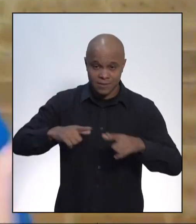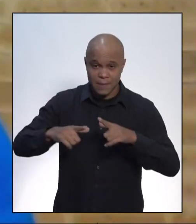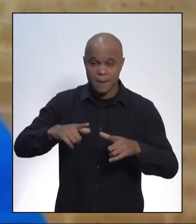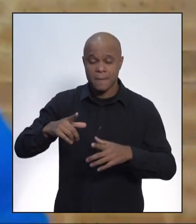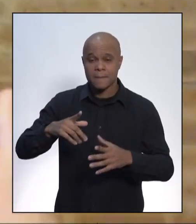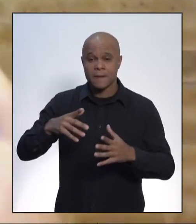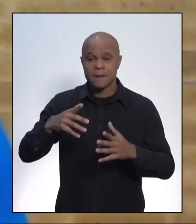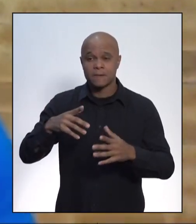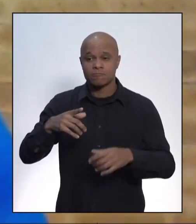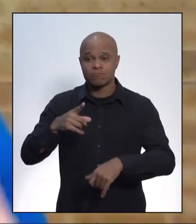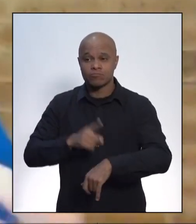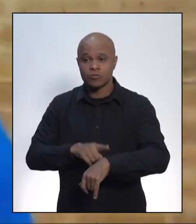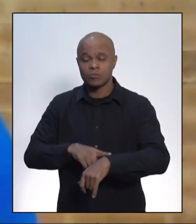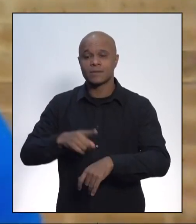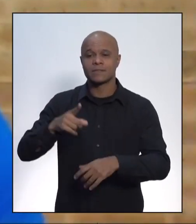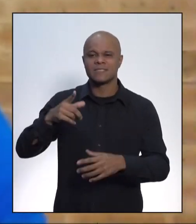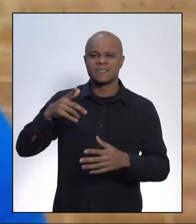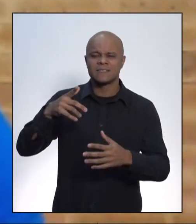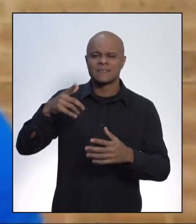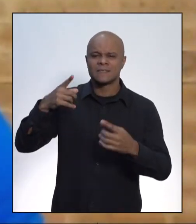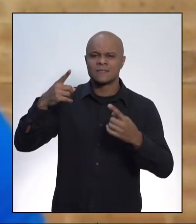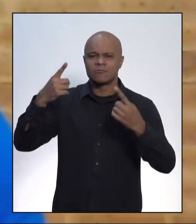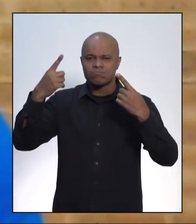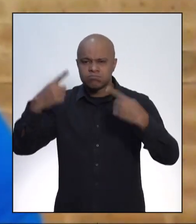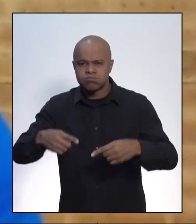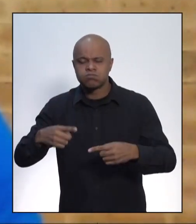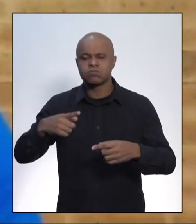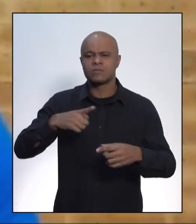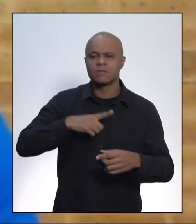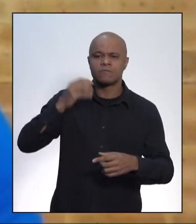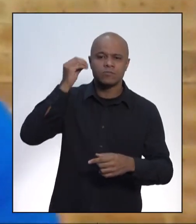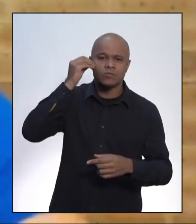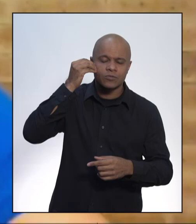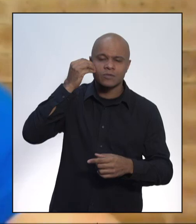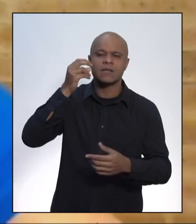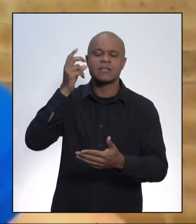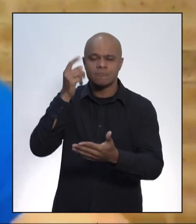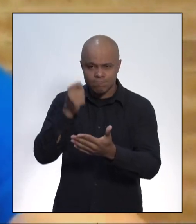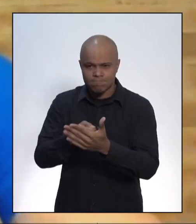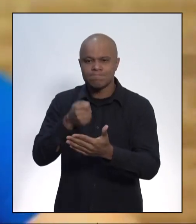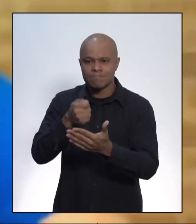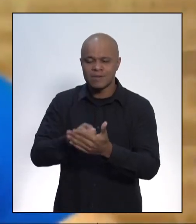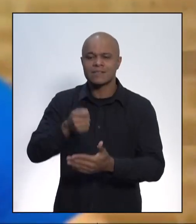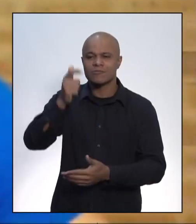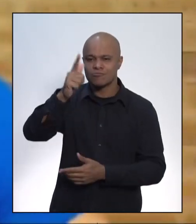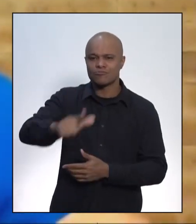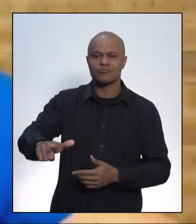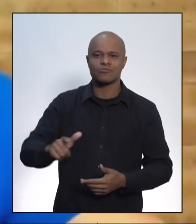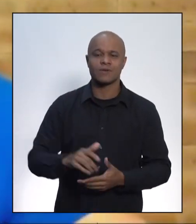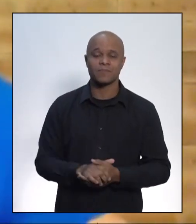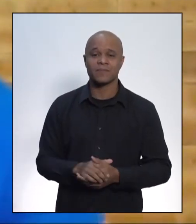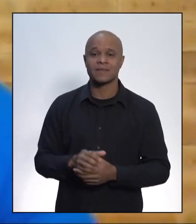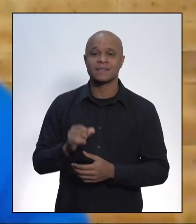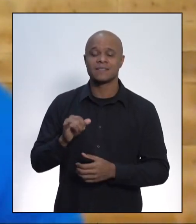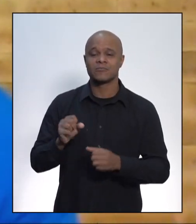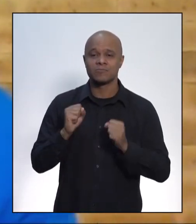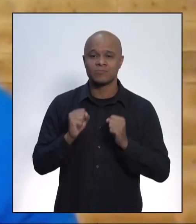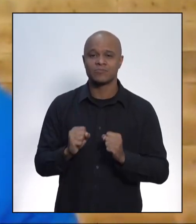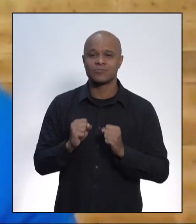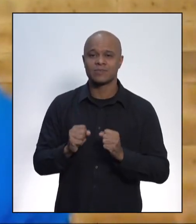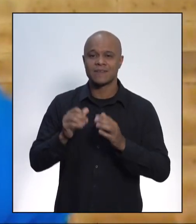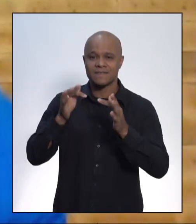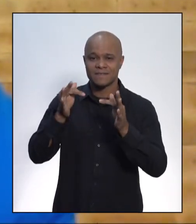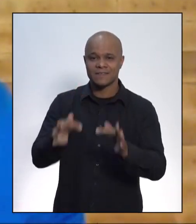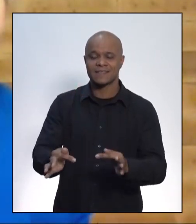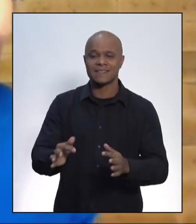momentos, desafios, oportunidades, ter mantido firme ali e não ter desistido, tá? Se eu puder finalizar aqui, usar